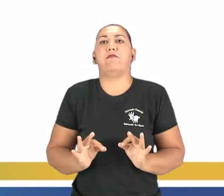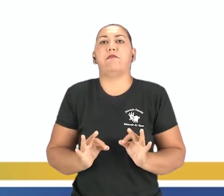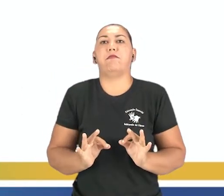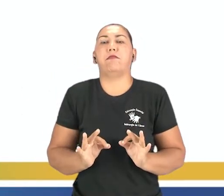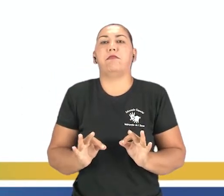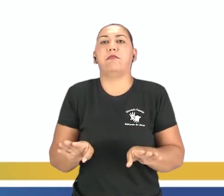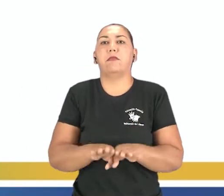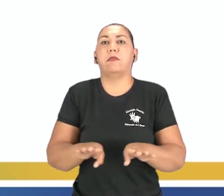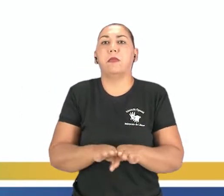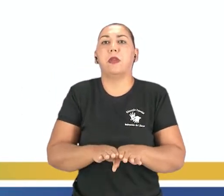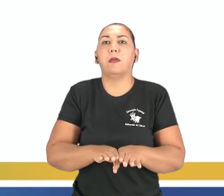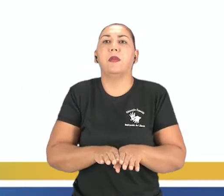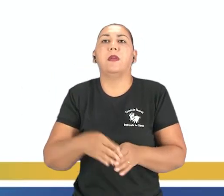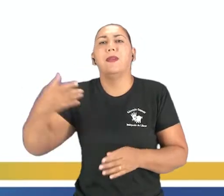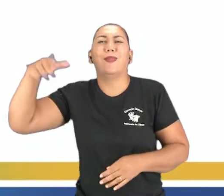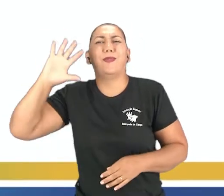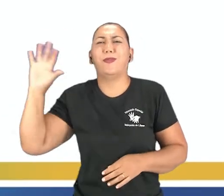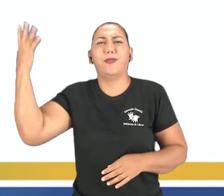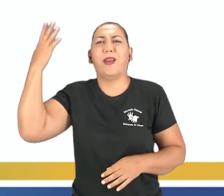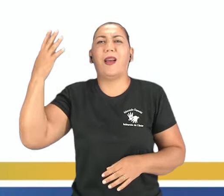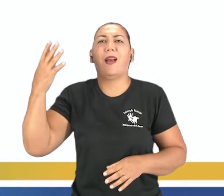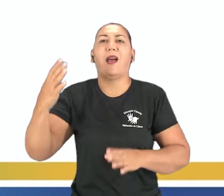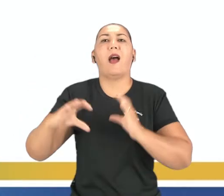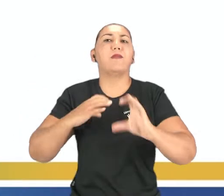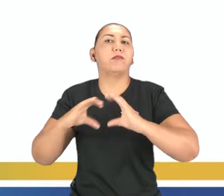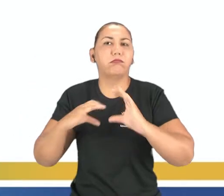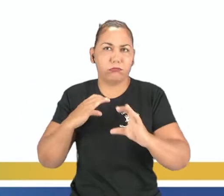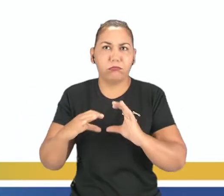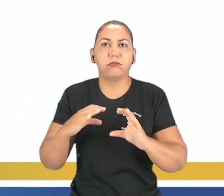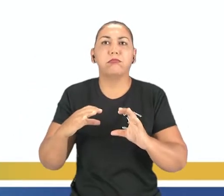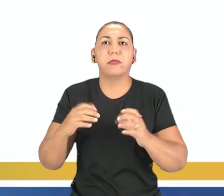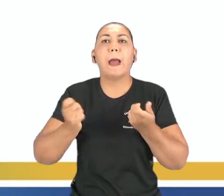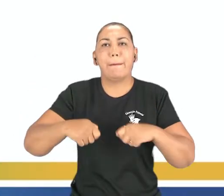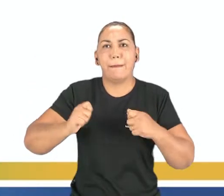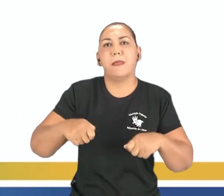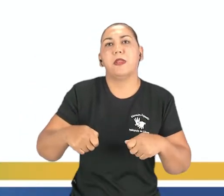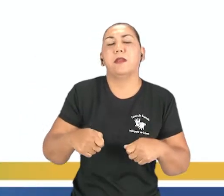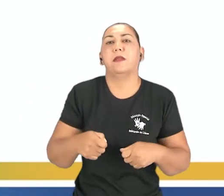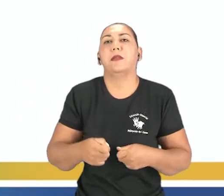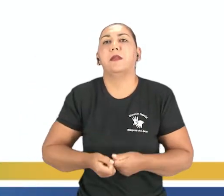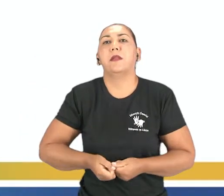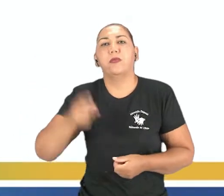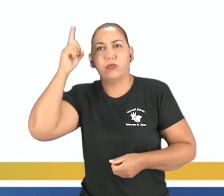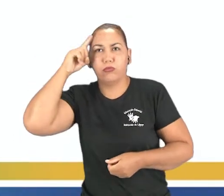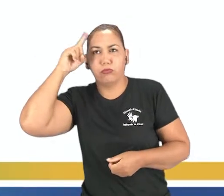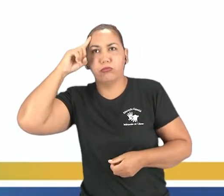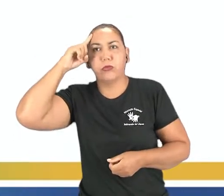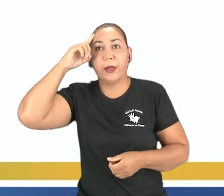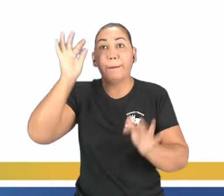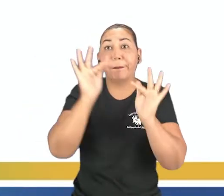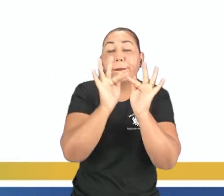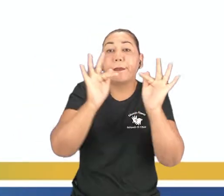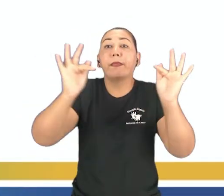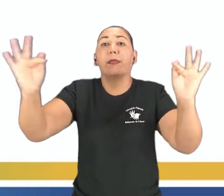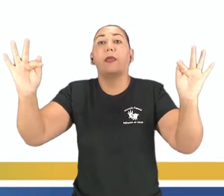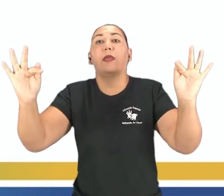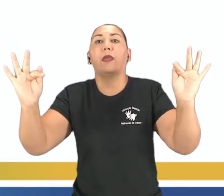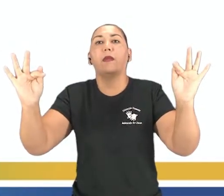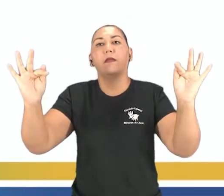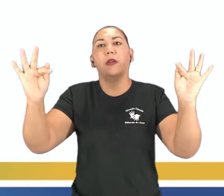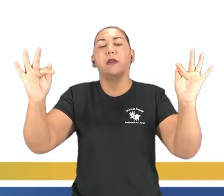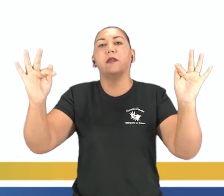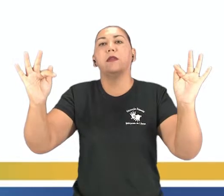muito mais situações comunicativas que a gente precisa executar no dia a dia. A frase, ela se define pelo seu